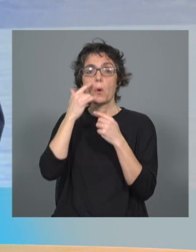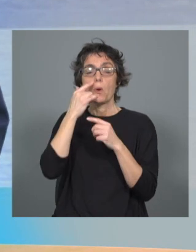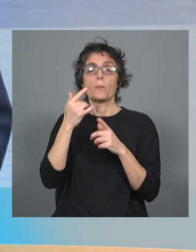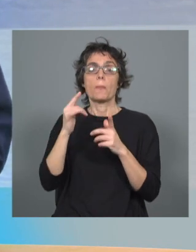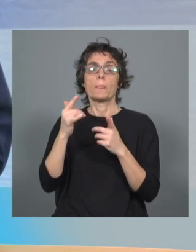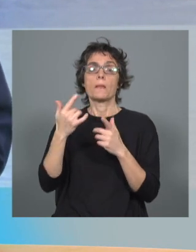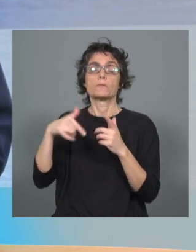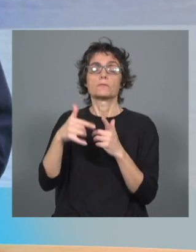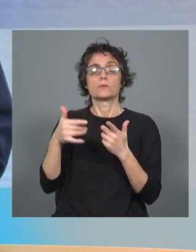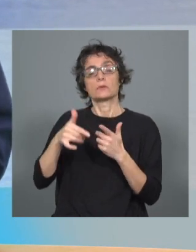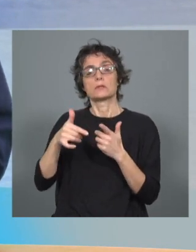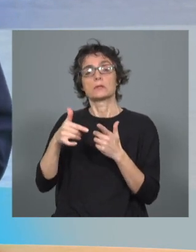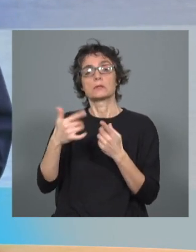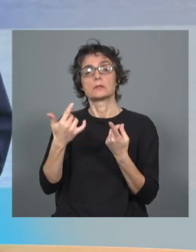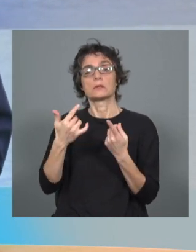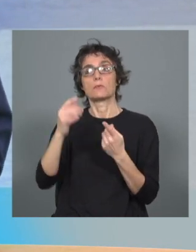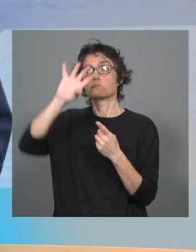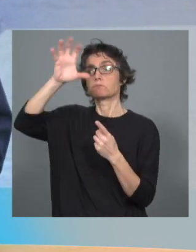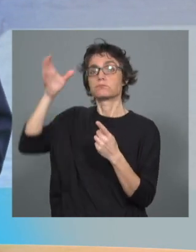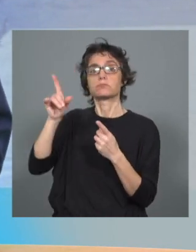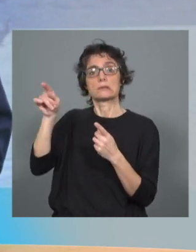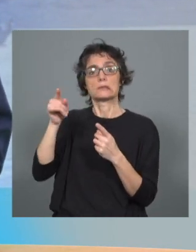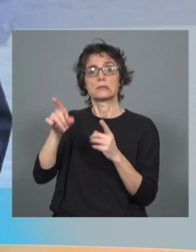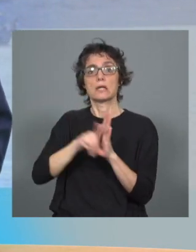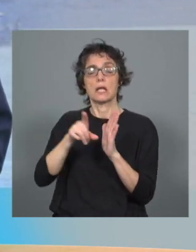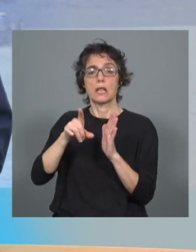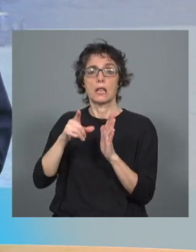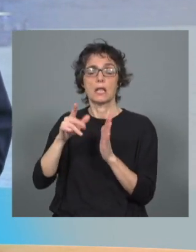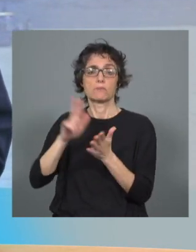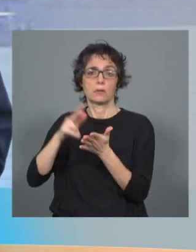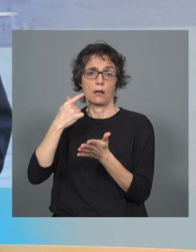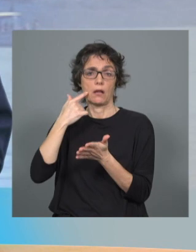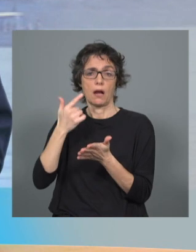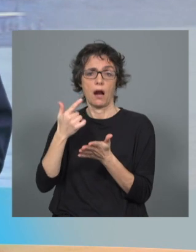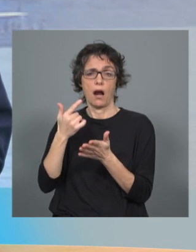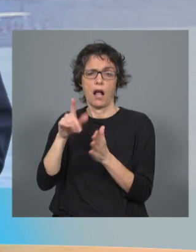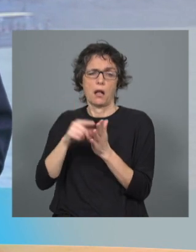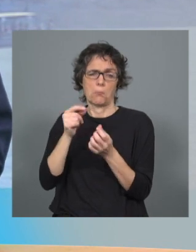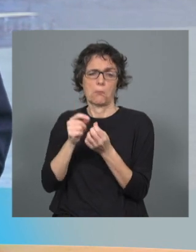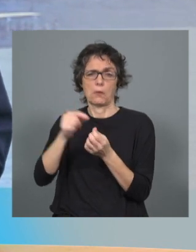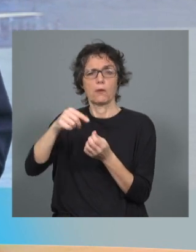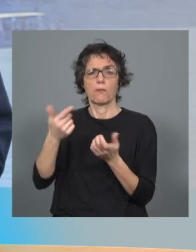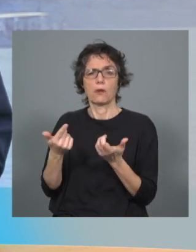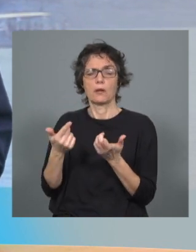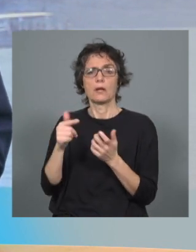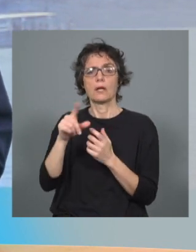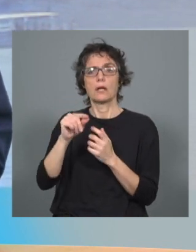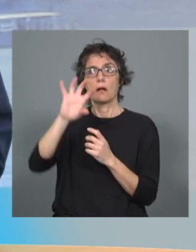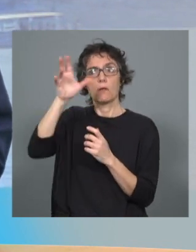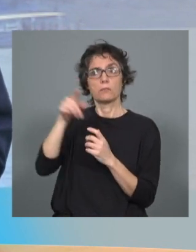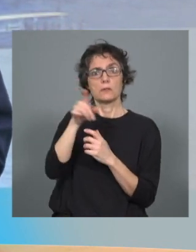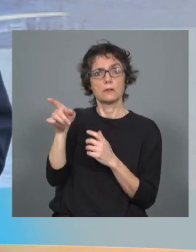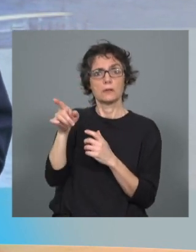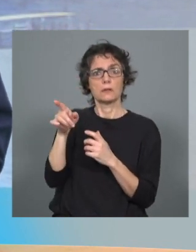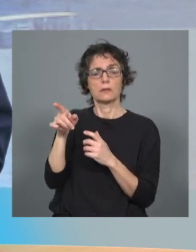seja, nós olhamos para os países que já aprovaram leis semelhantes a esta, muito semelhantes a esta, e todos esses países tiveram